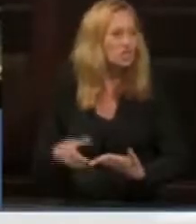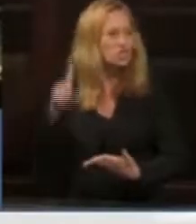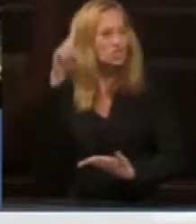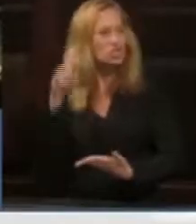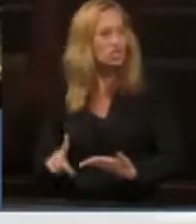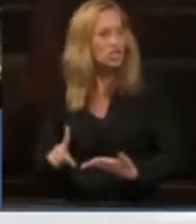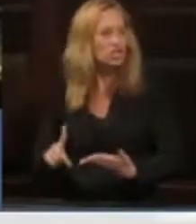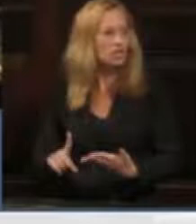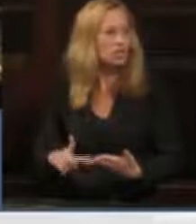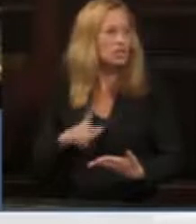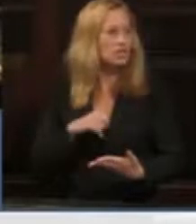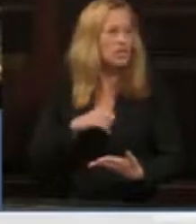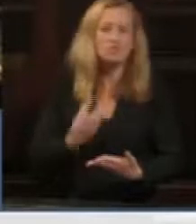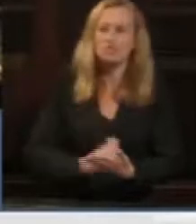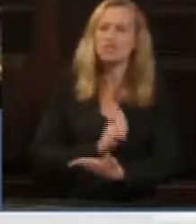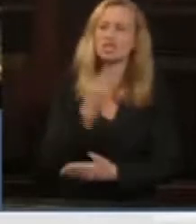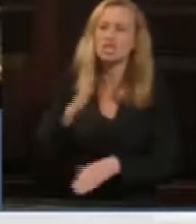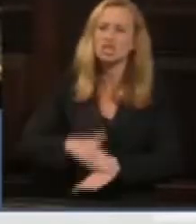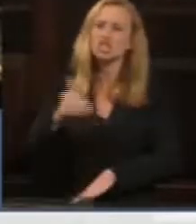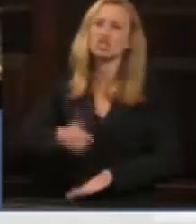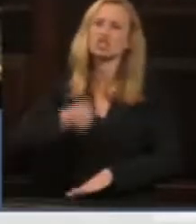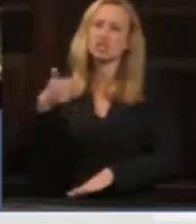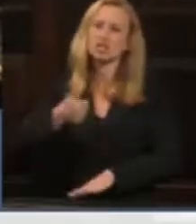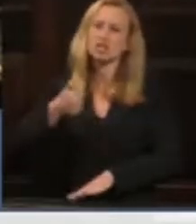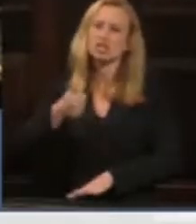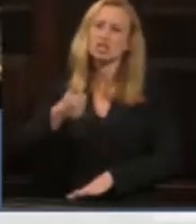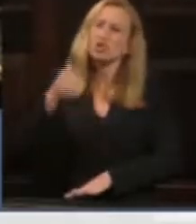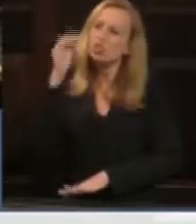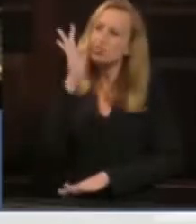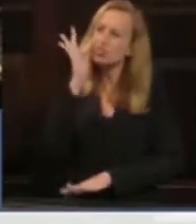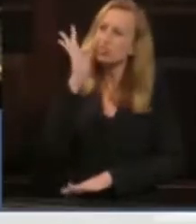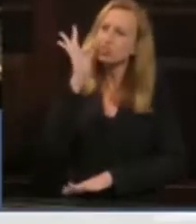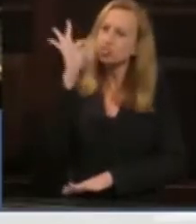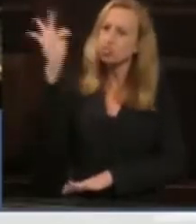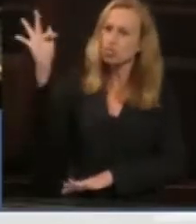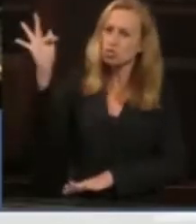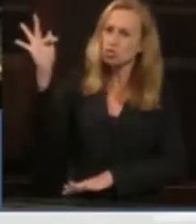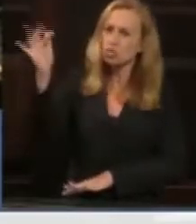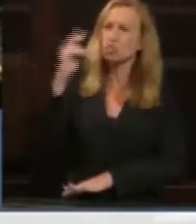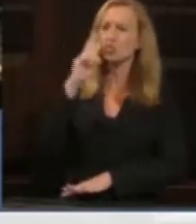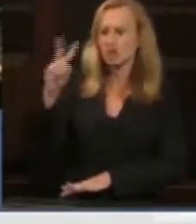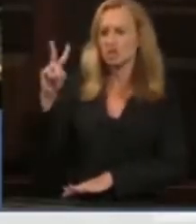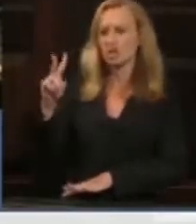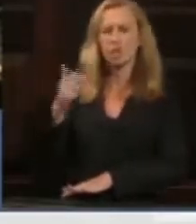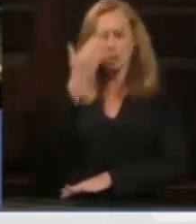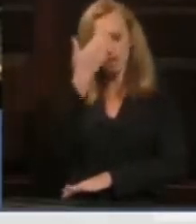uma vida digna e de perspectiva de futuro. Muito obrigada, senhora presidente.